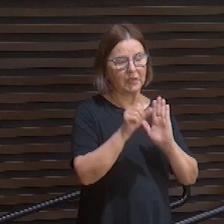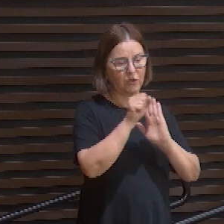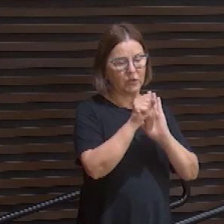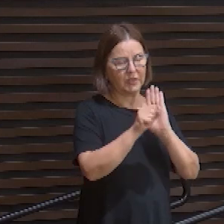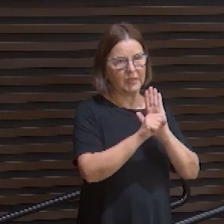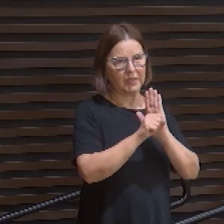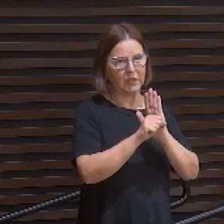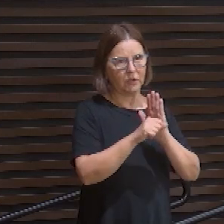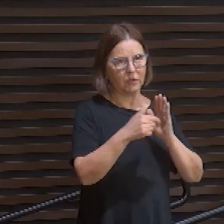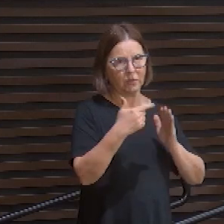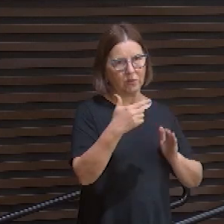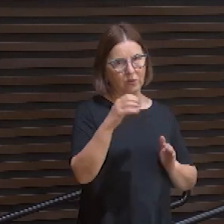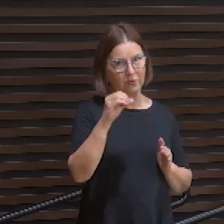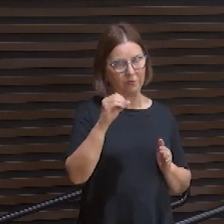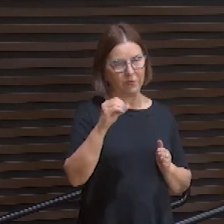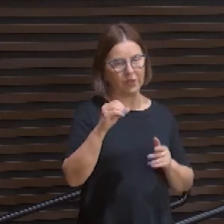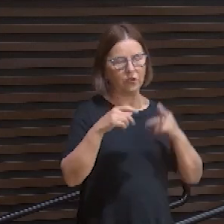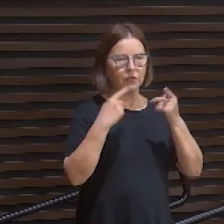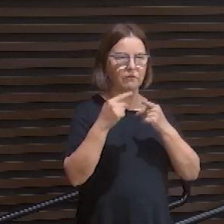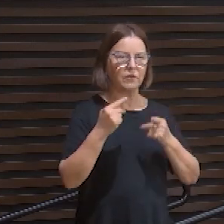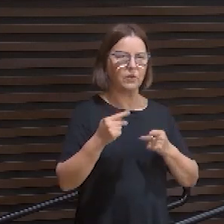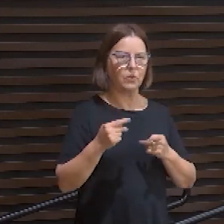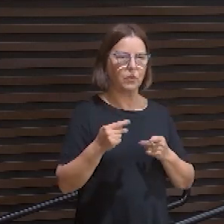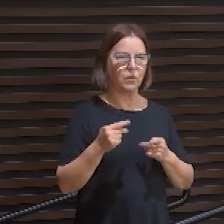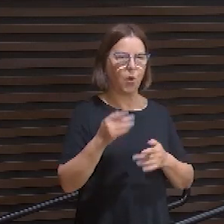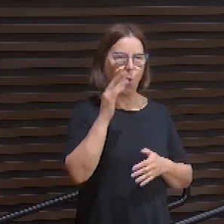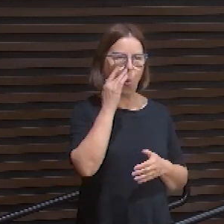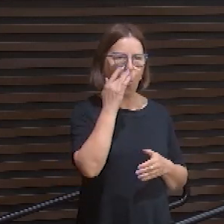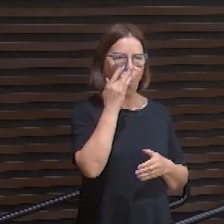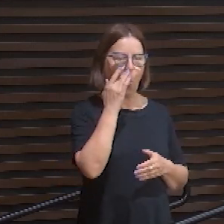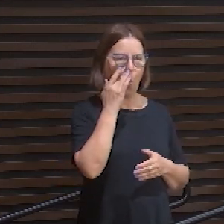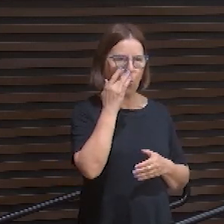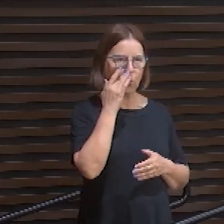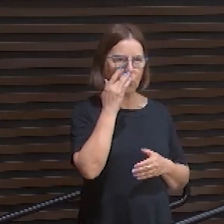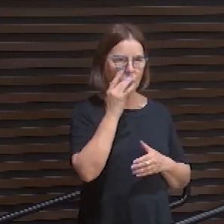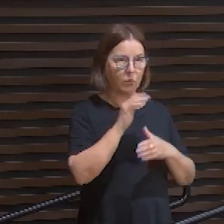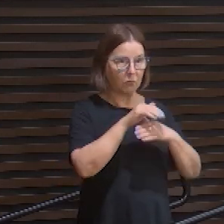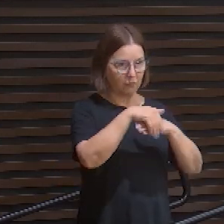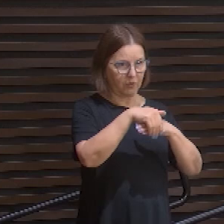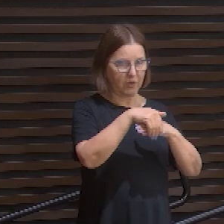XX, e ele dizia: ouro por dentro, por fora,